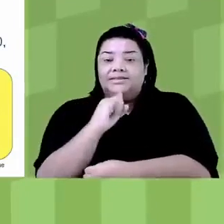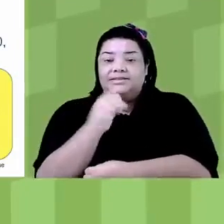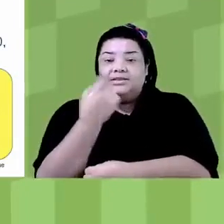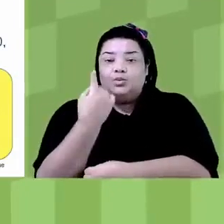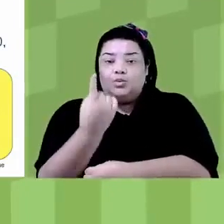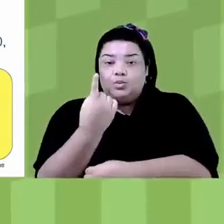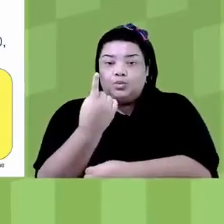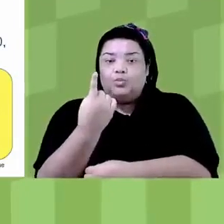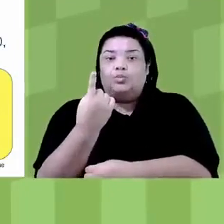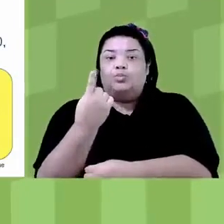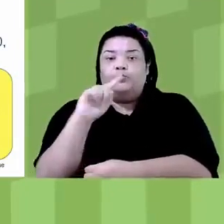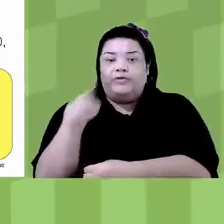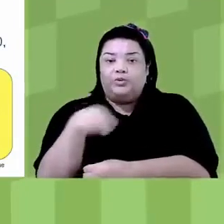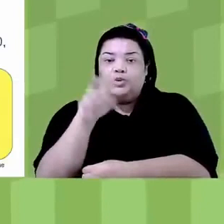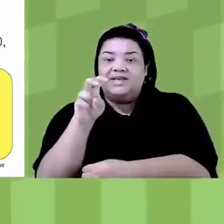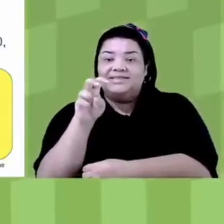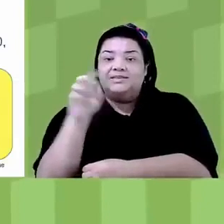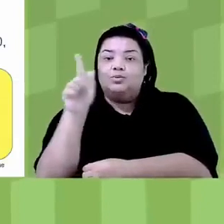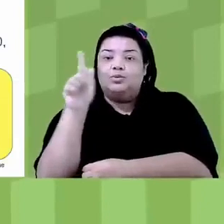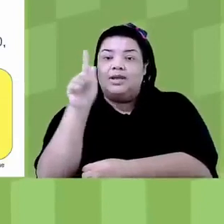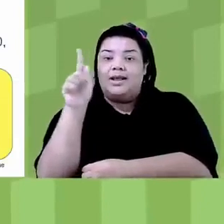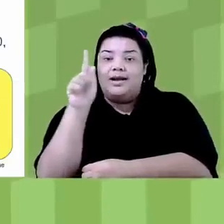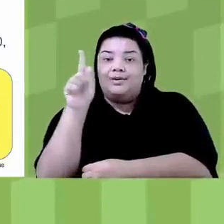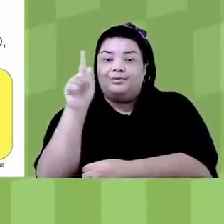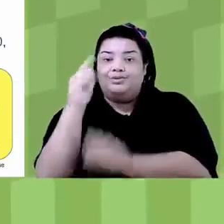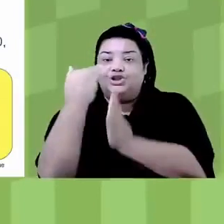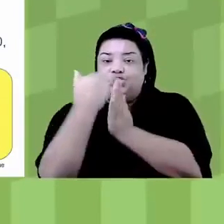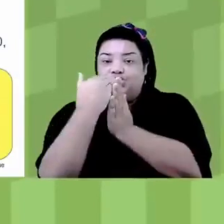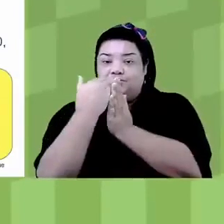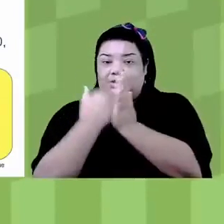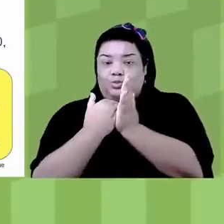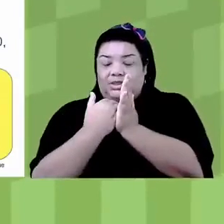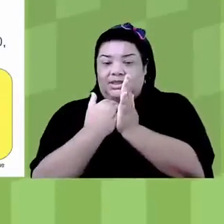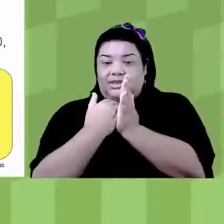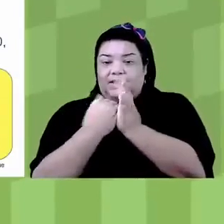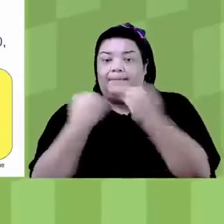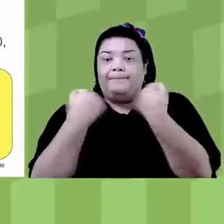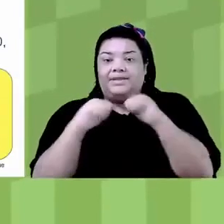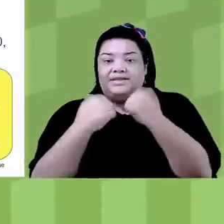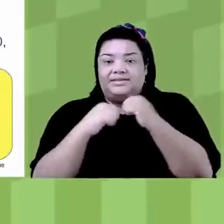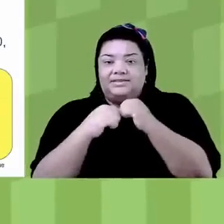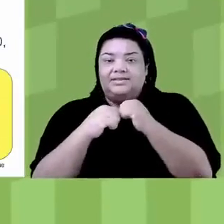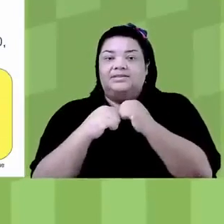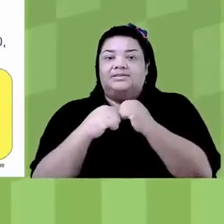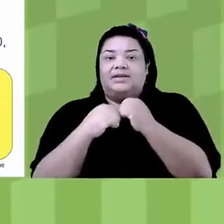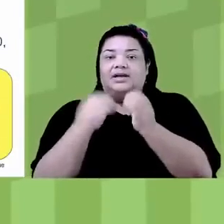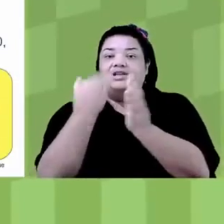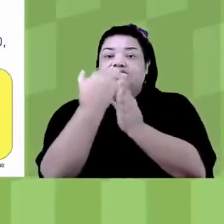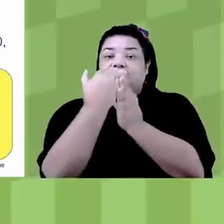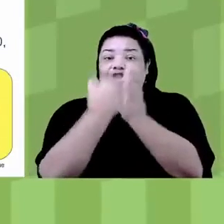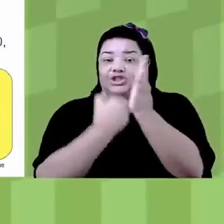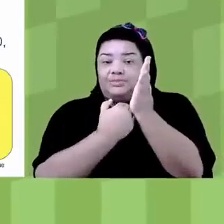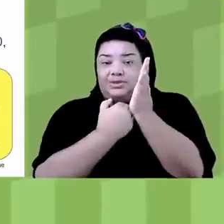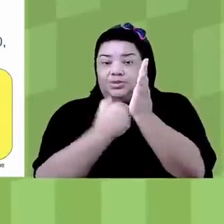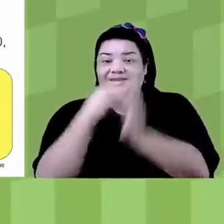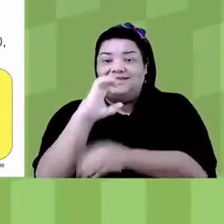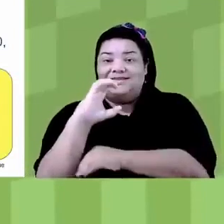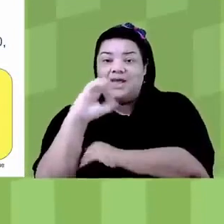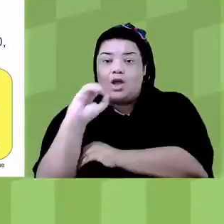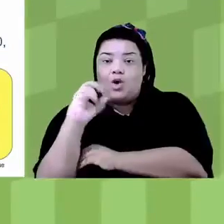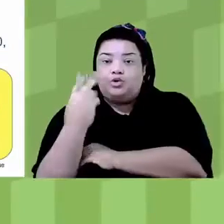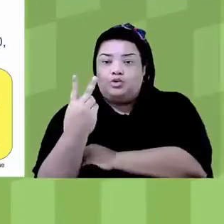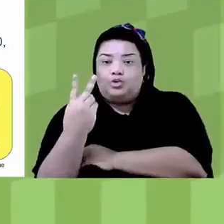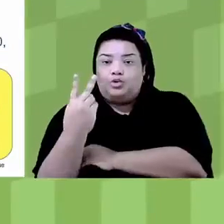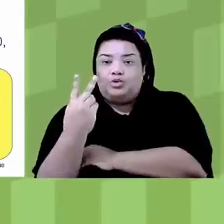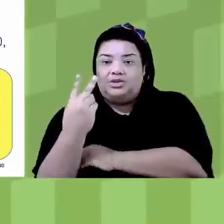cortar 45% das emissões de CO2 até 2030, mais 100%